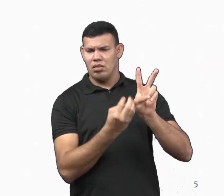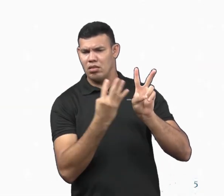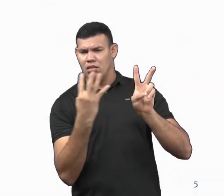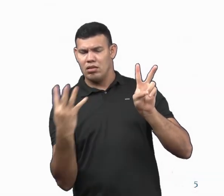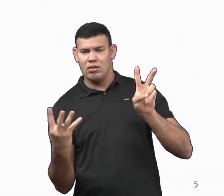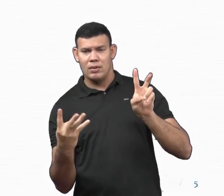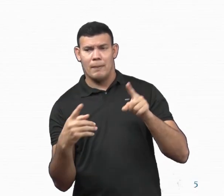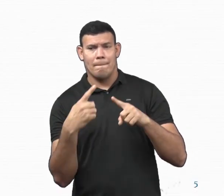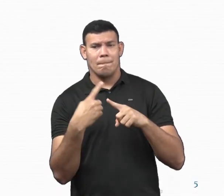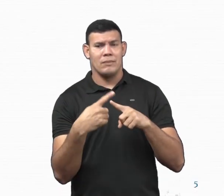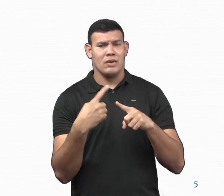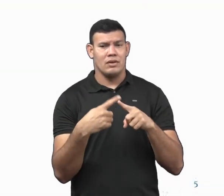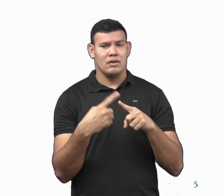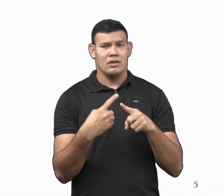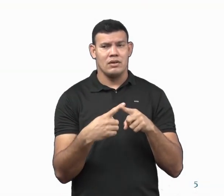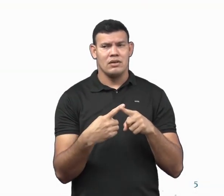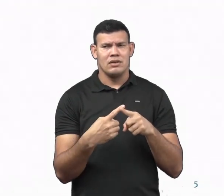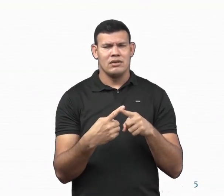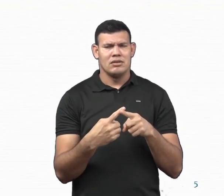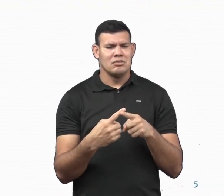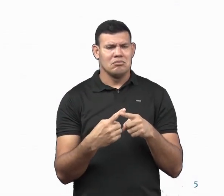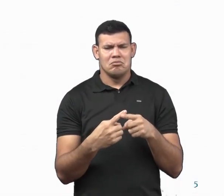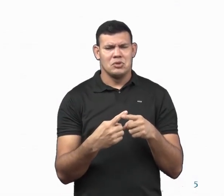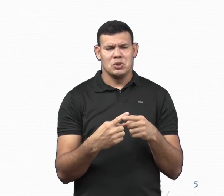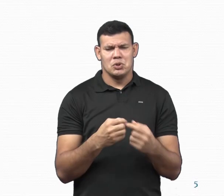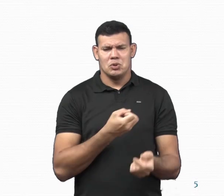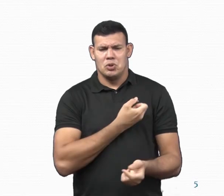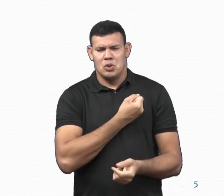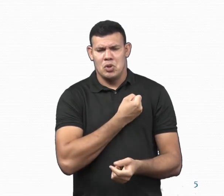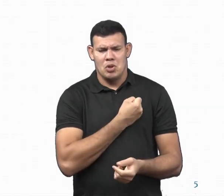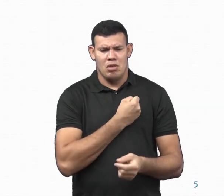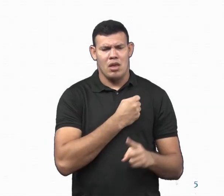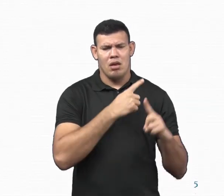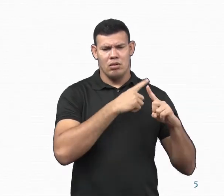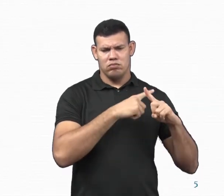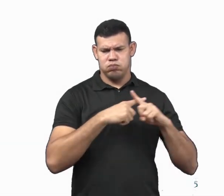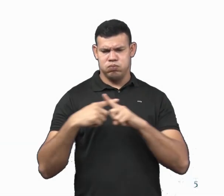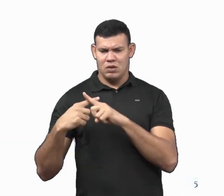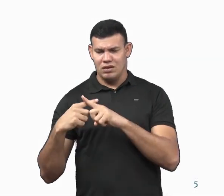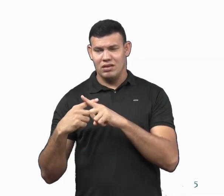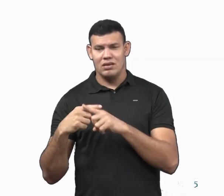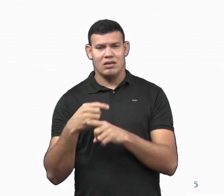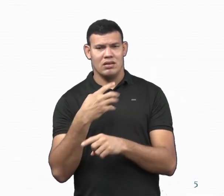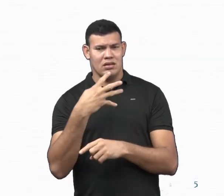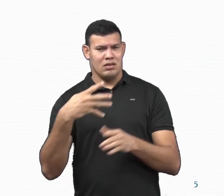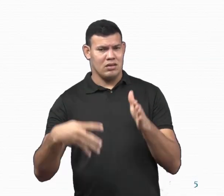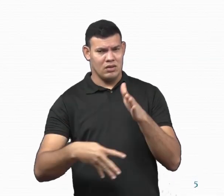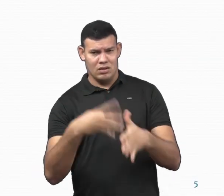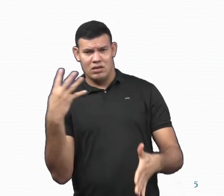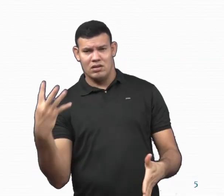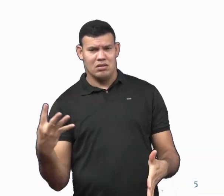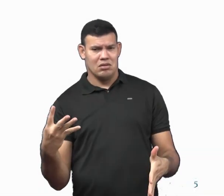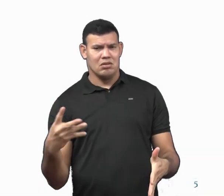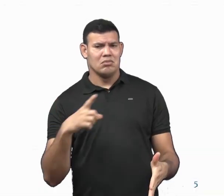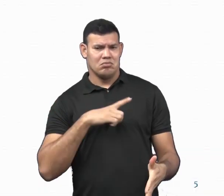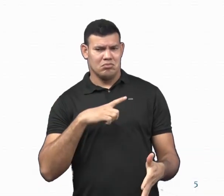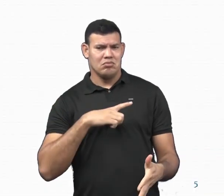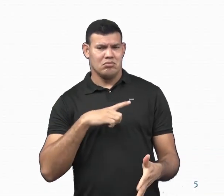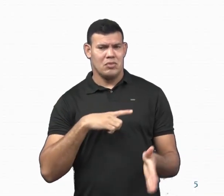inteiros, porque não tem nenhum número que eu multiplique por ele mesmo 4 vezes e tenha o sinal negativo.